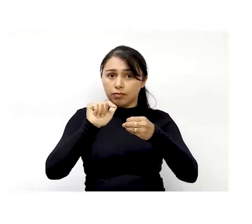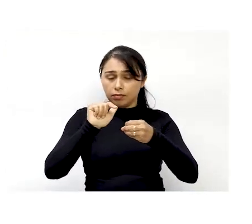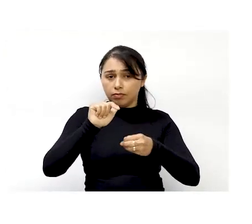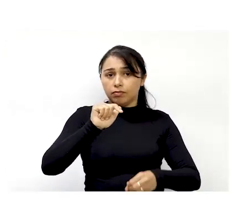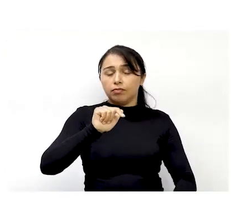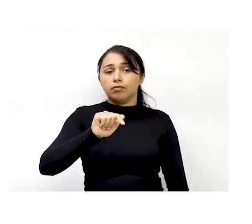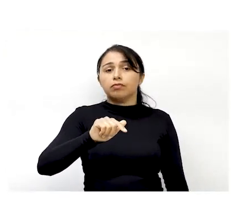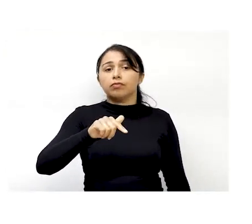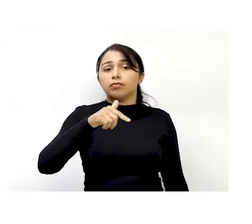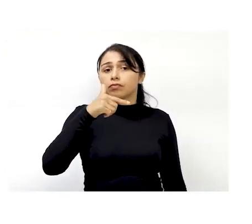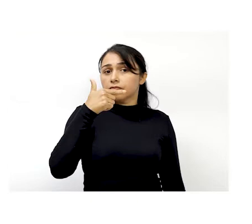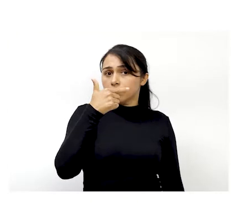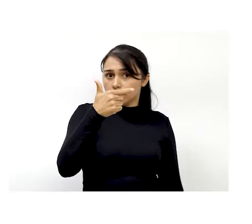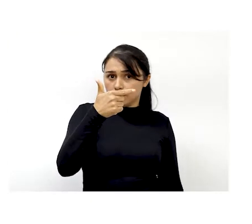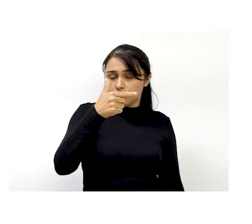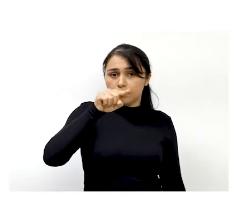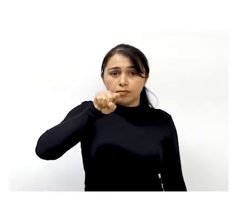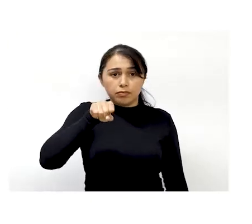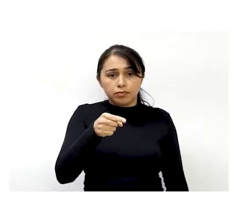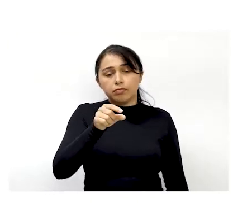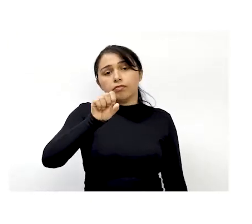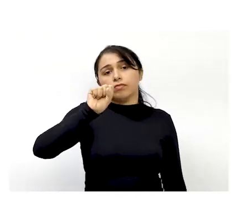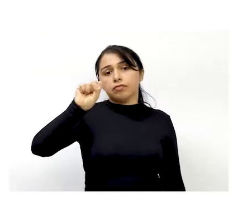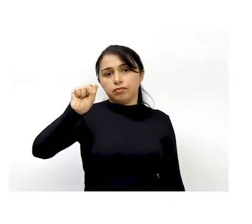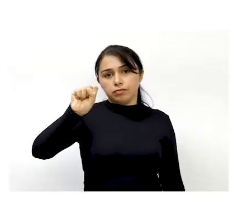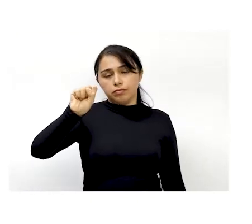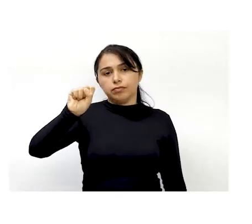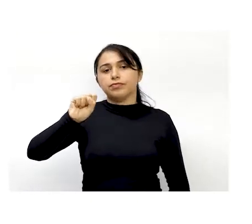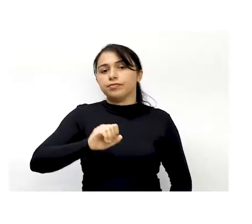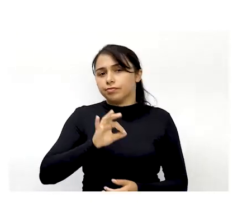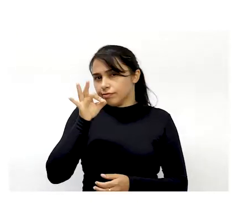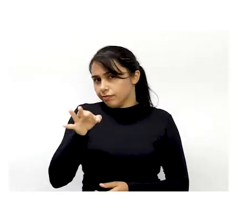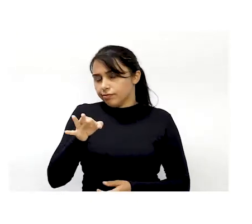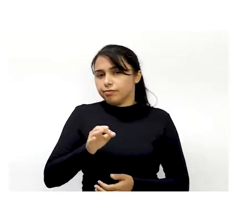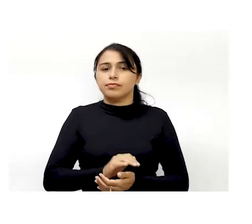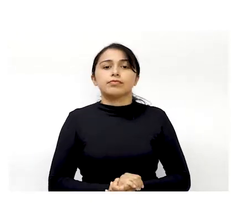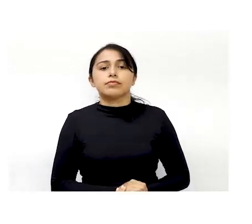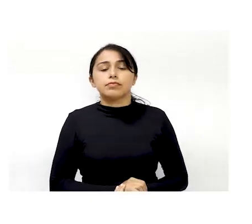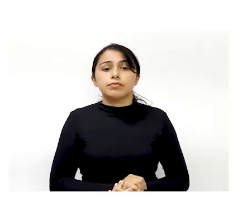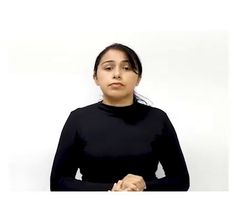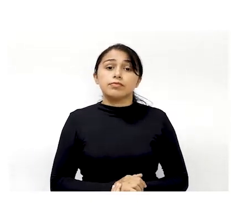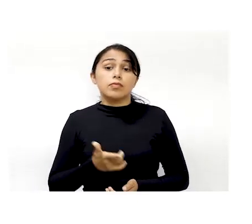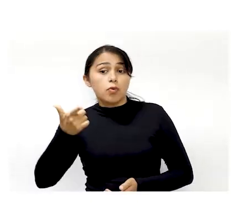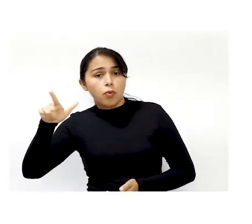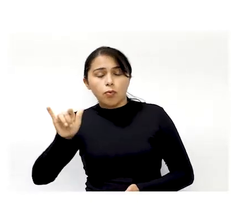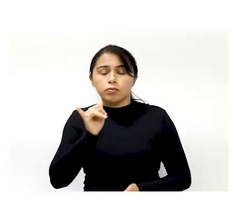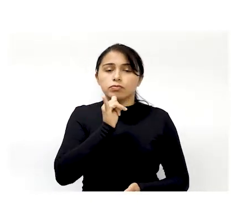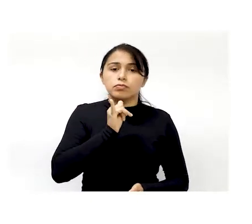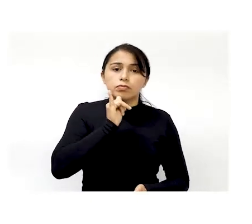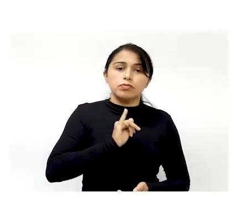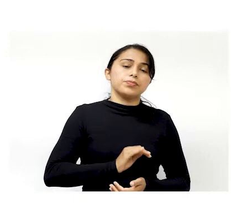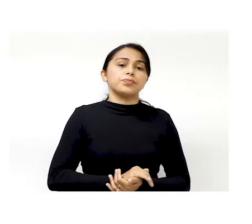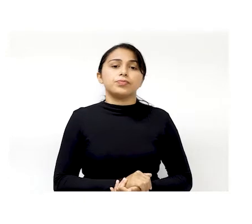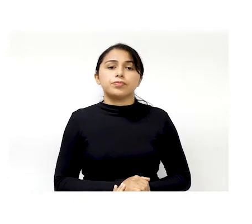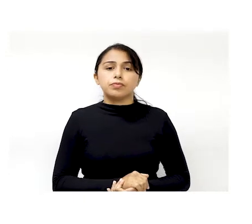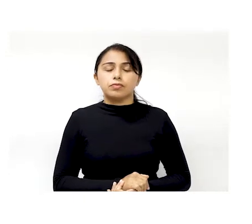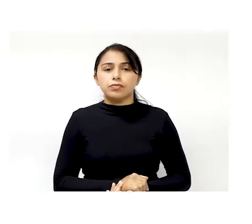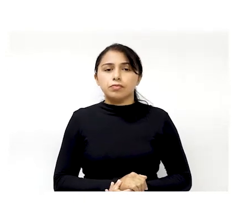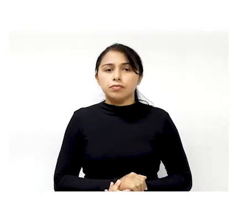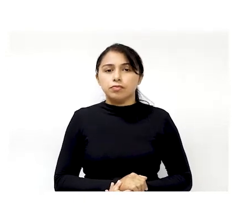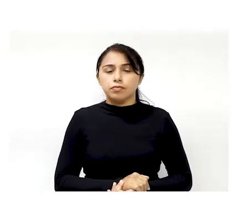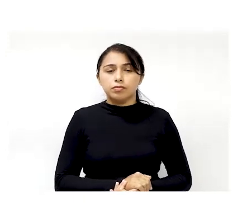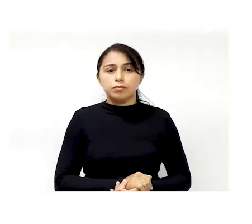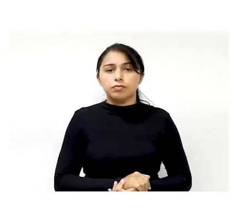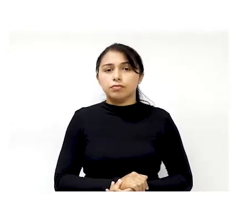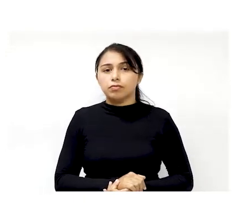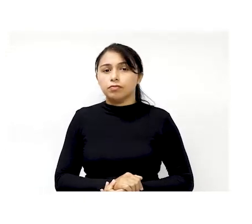com 2,8. Então, quer dizer que a raiz aproximada de 8 é aqui